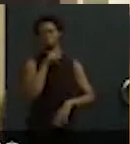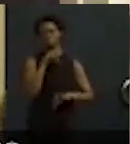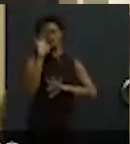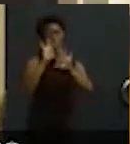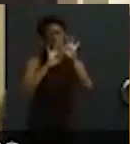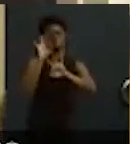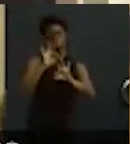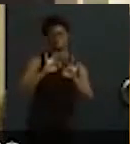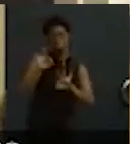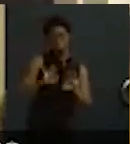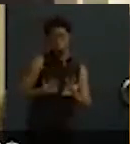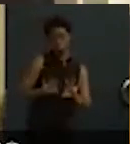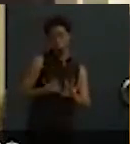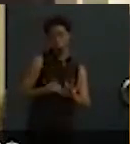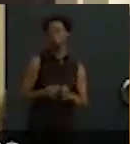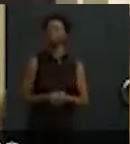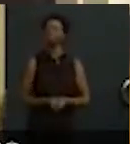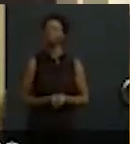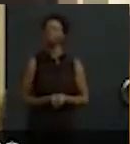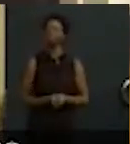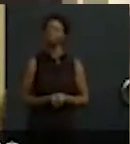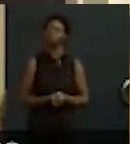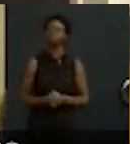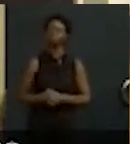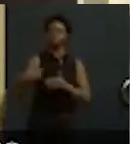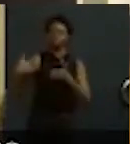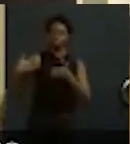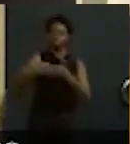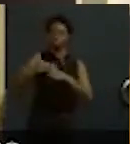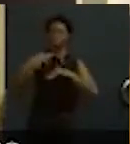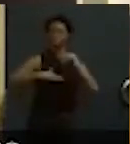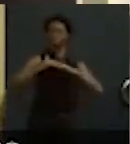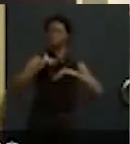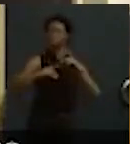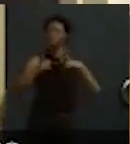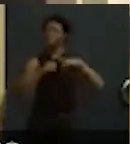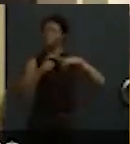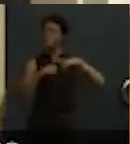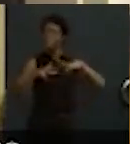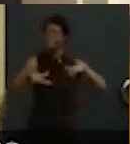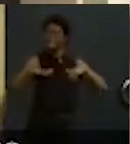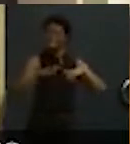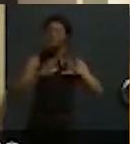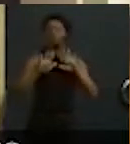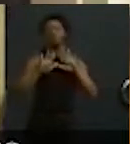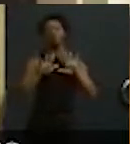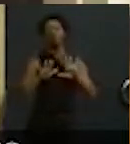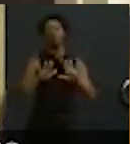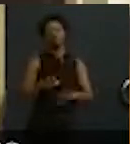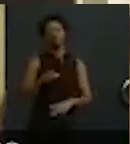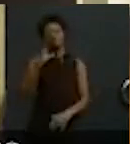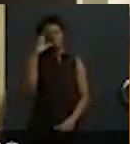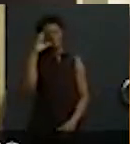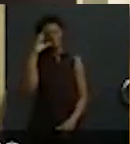organizacional. Carreira desenvolvida na área de medicina, mas com expertise em gestão